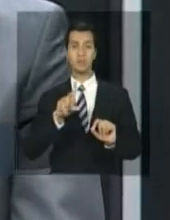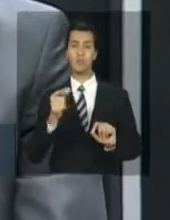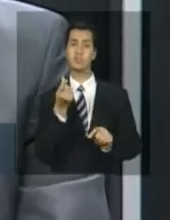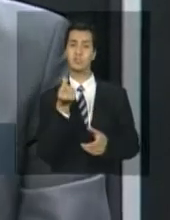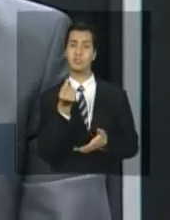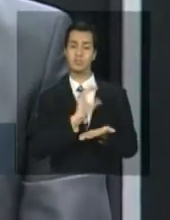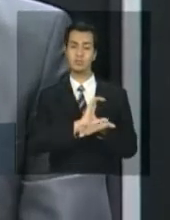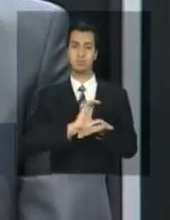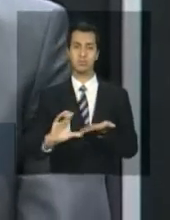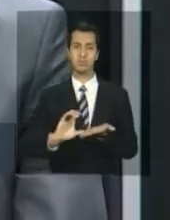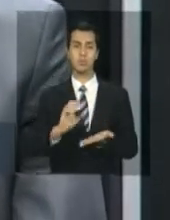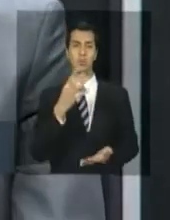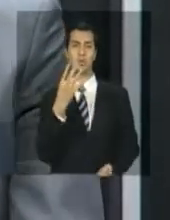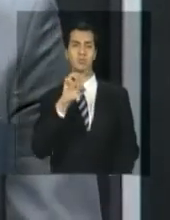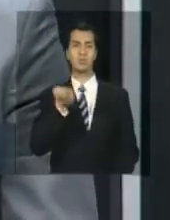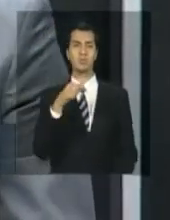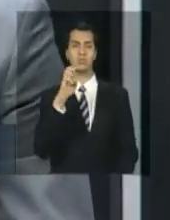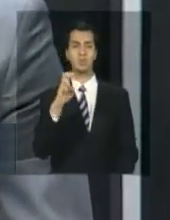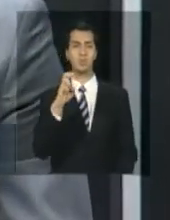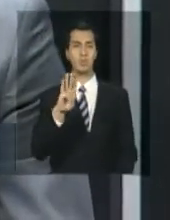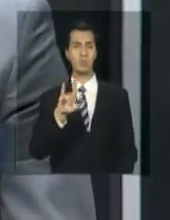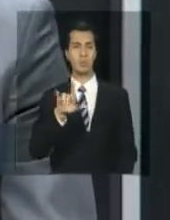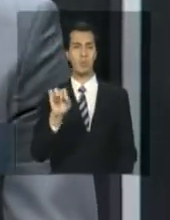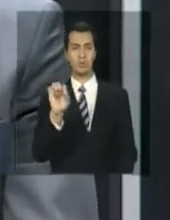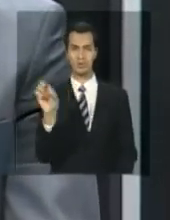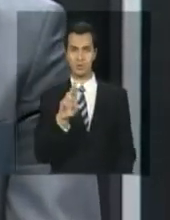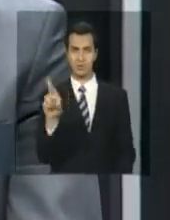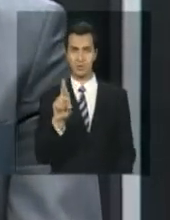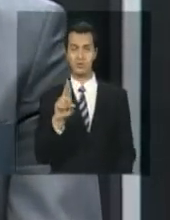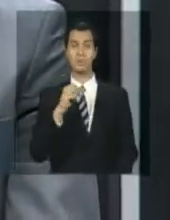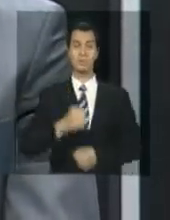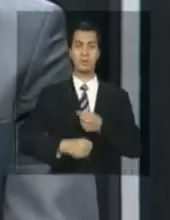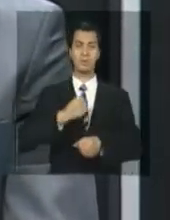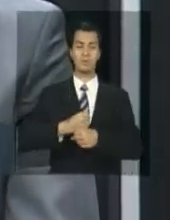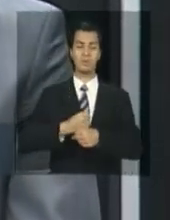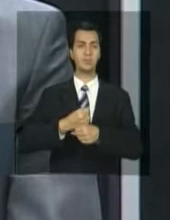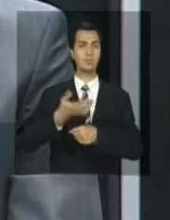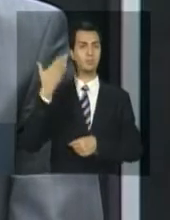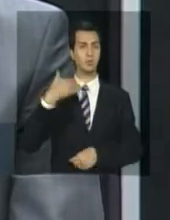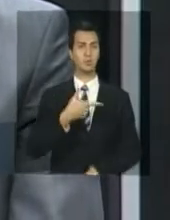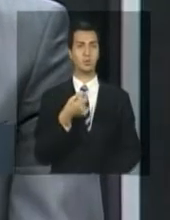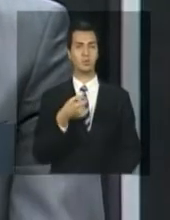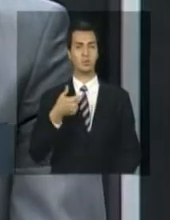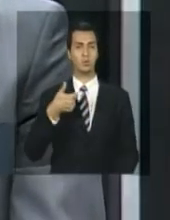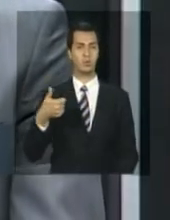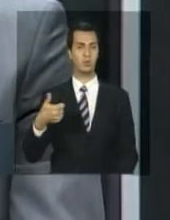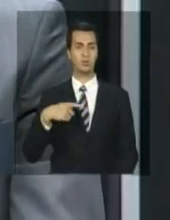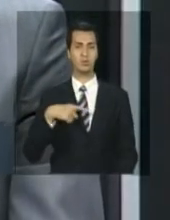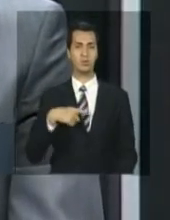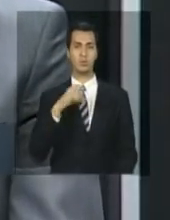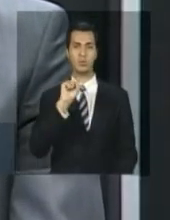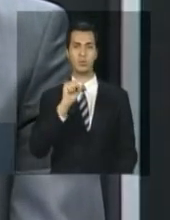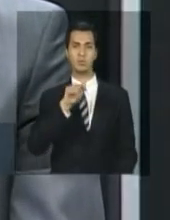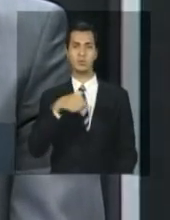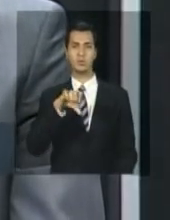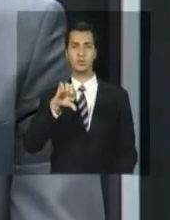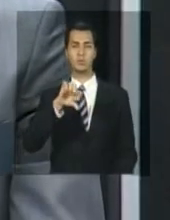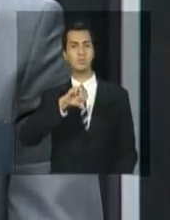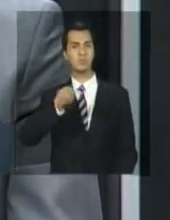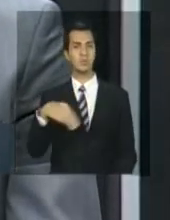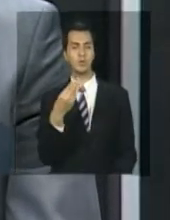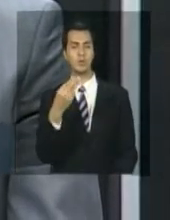4,5 bilhões e em 2011 foram realizados 8,9 milhões de